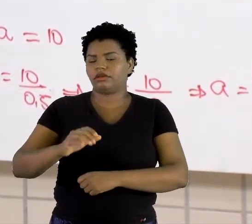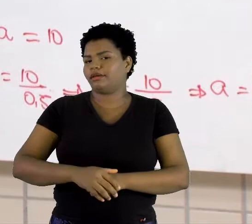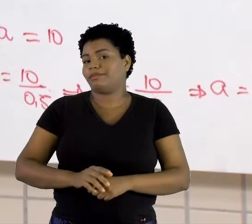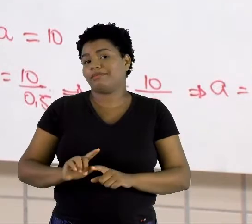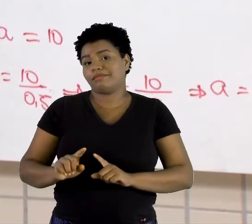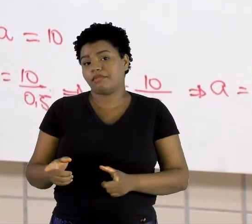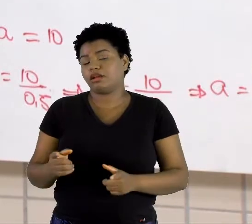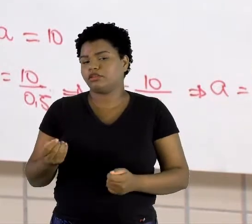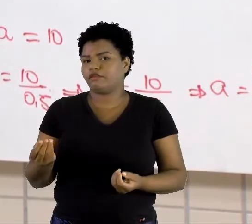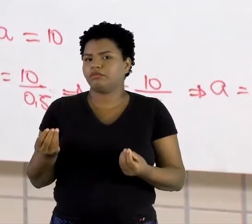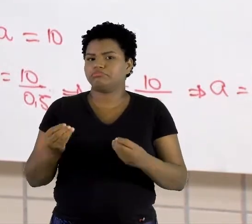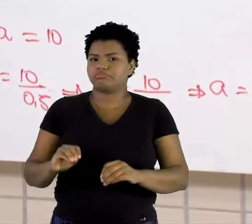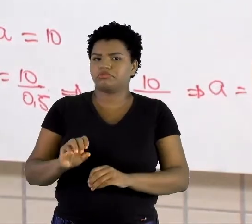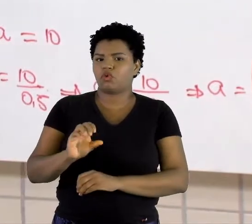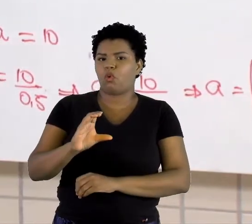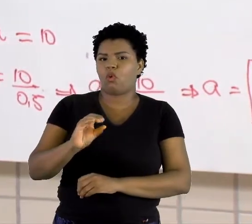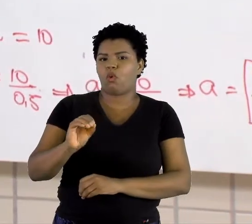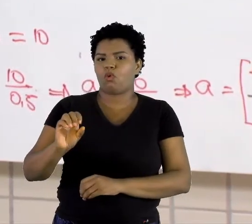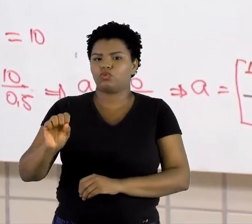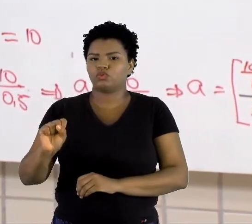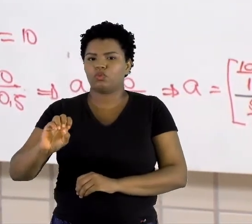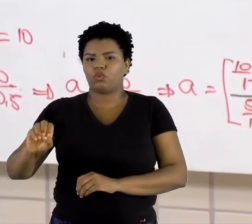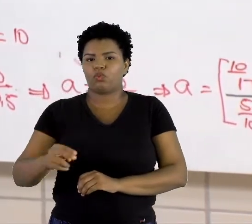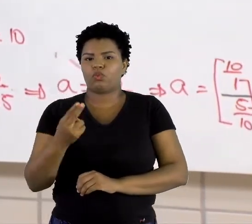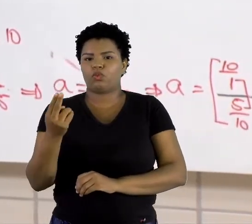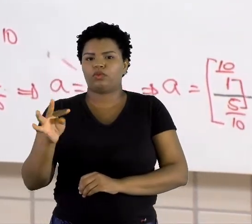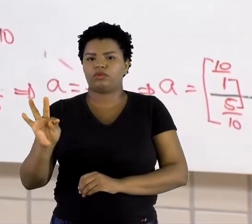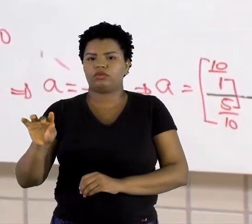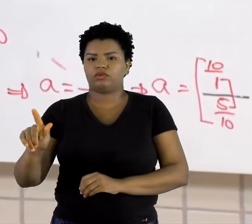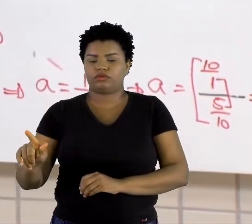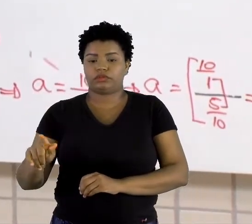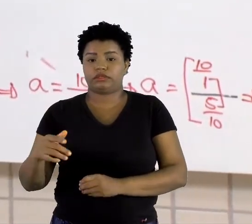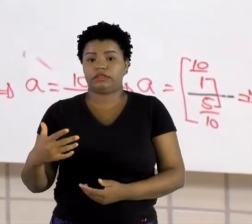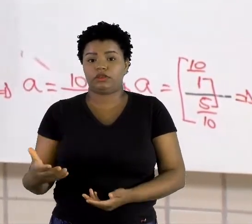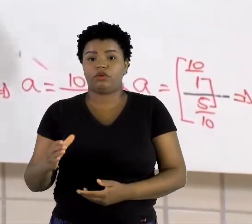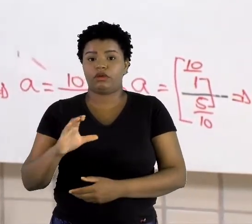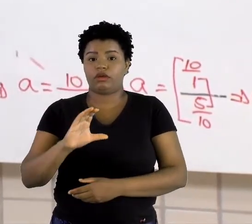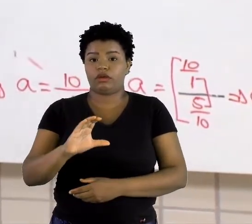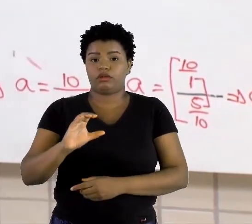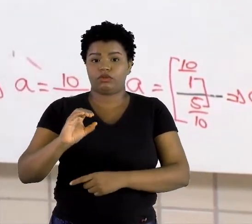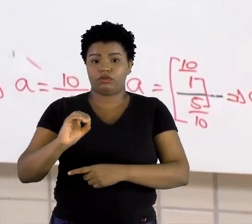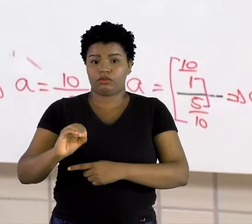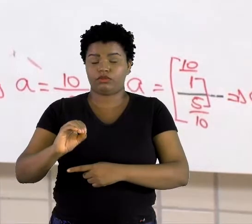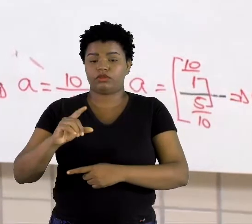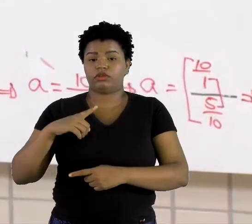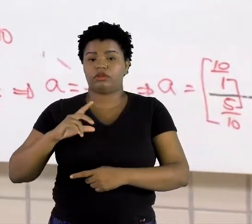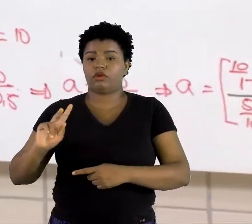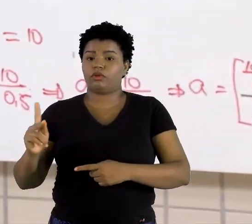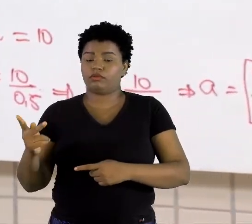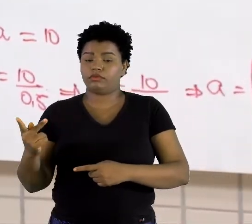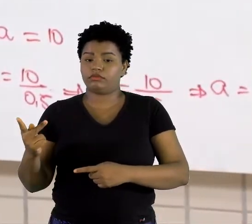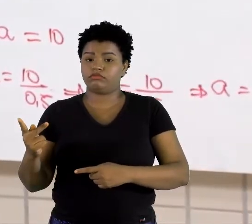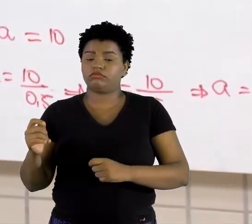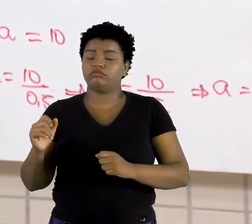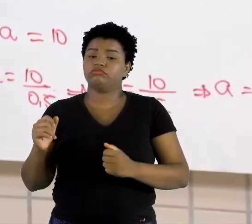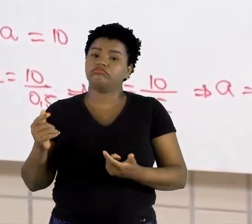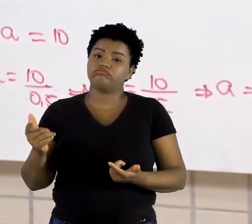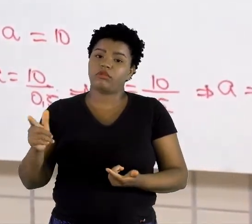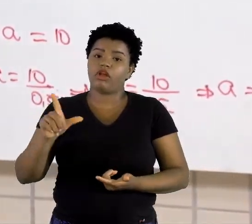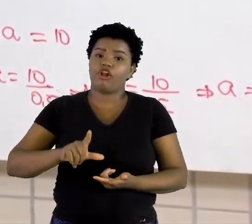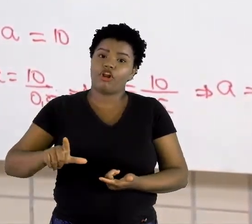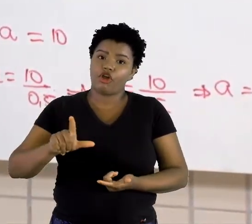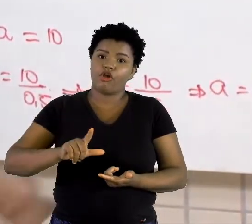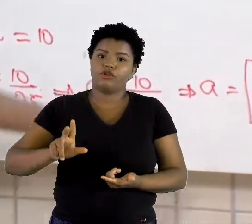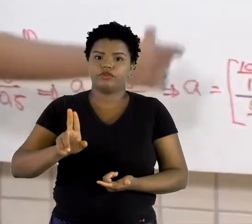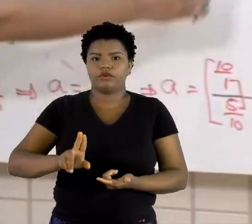ou cosseno ou tangente. Se eu tenho cateto oposto e eu tenho hipotenusa, óbvio que eu vou utilizar o